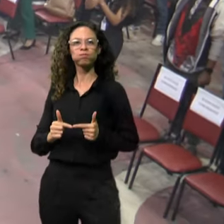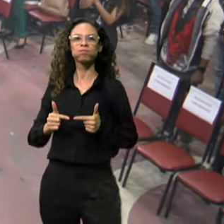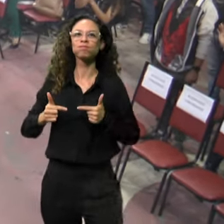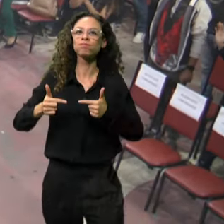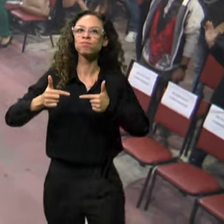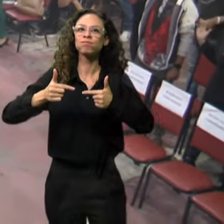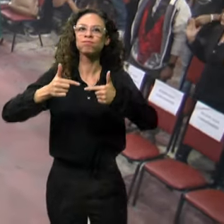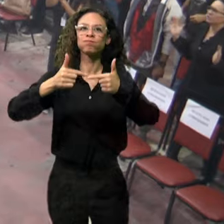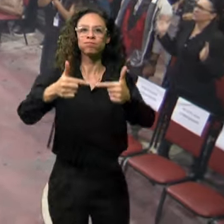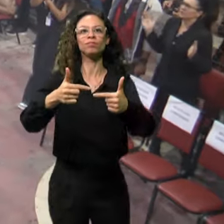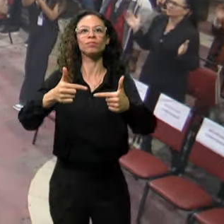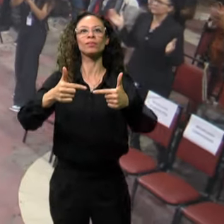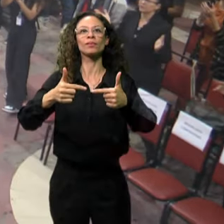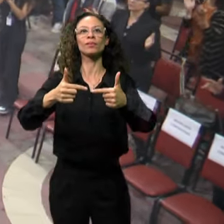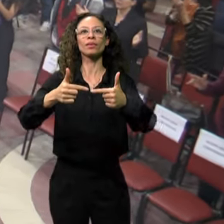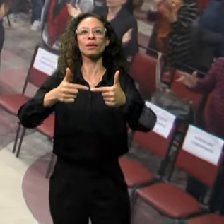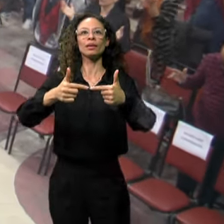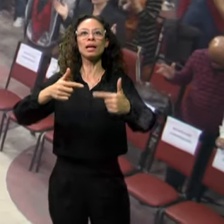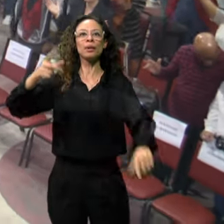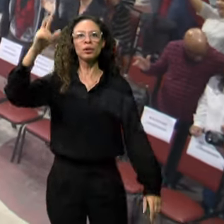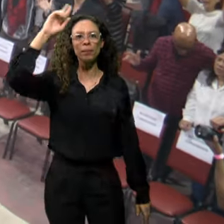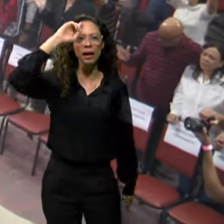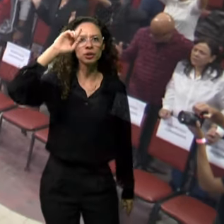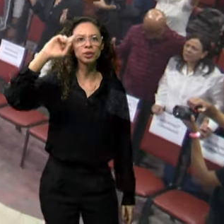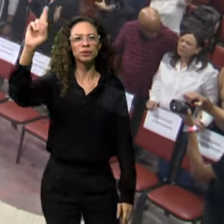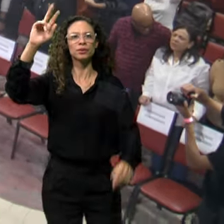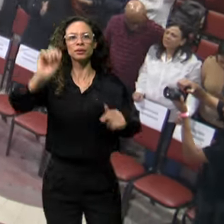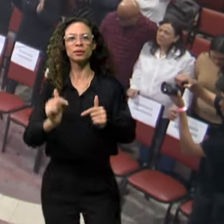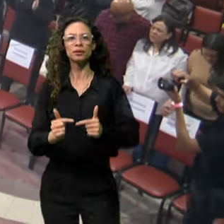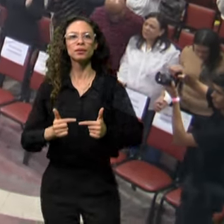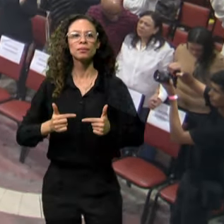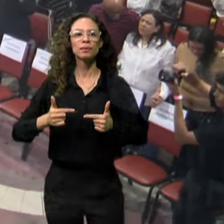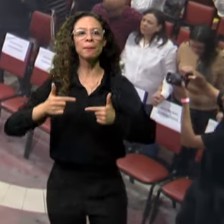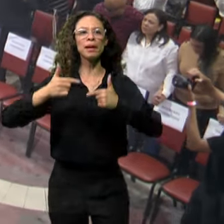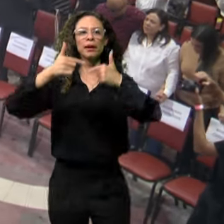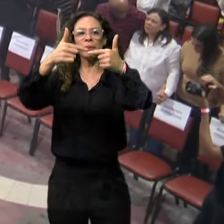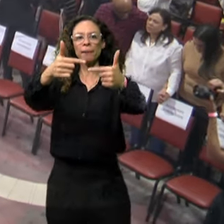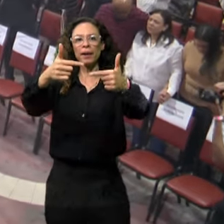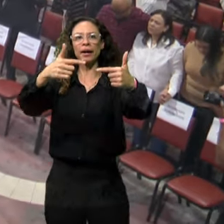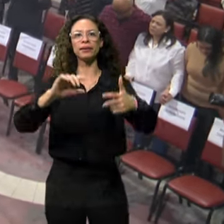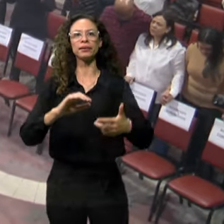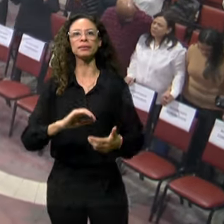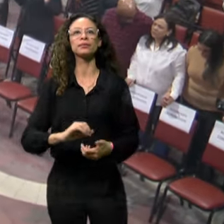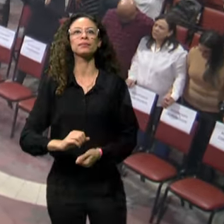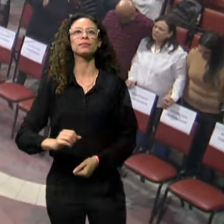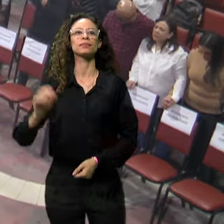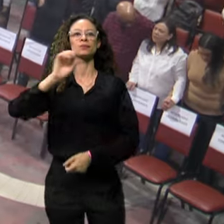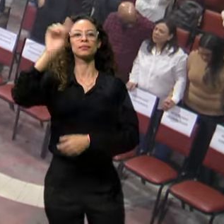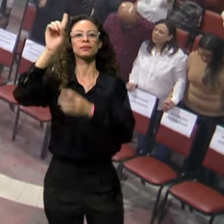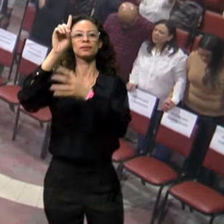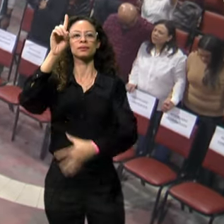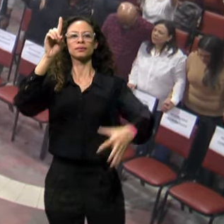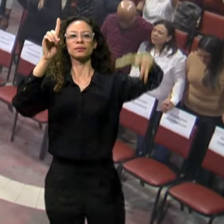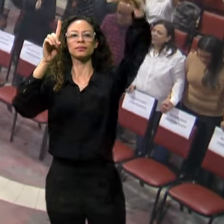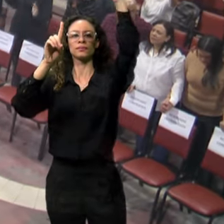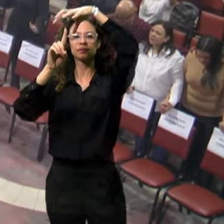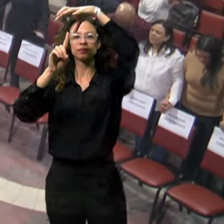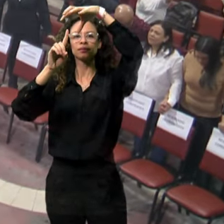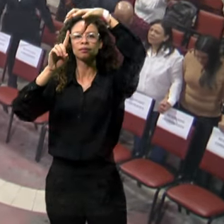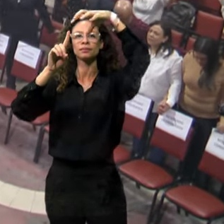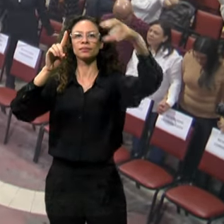exércitos o senhor dos exércitos ele ele é o rei da